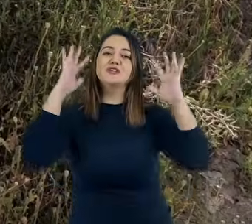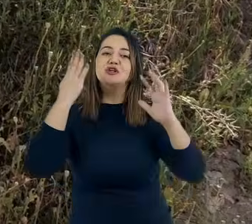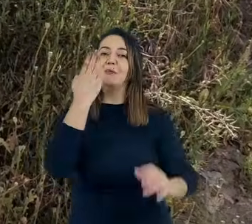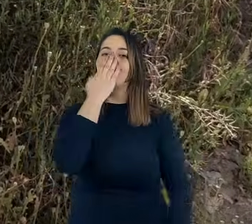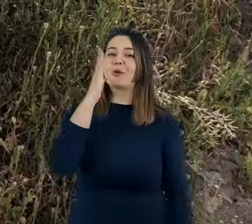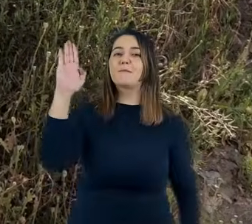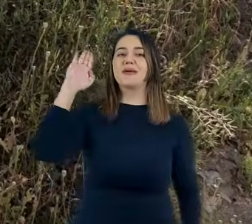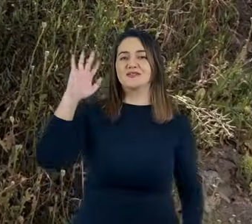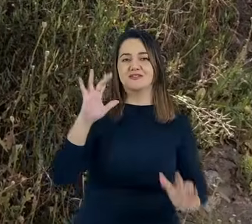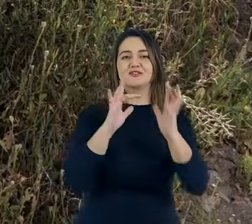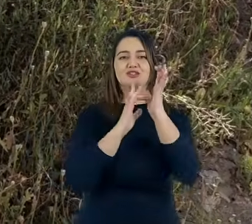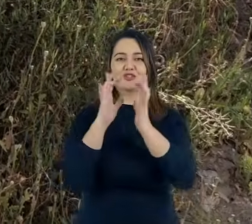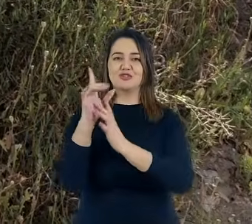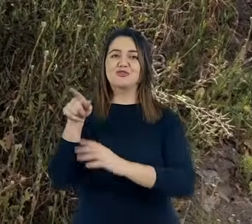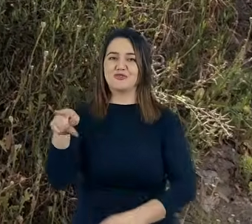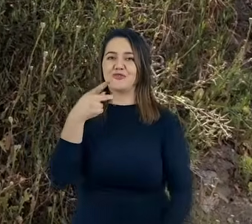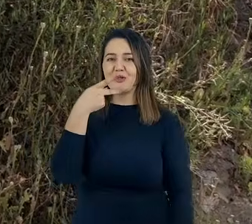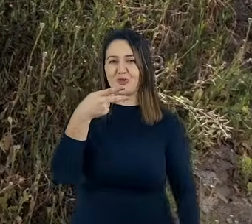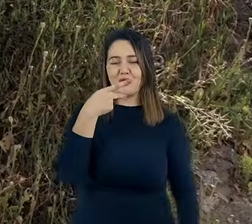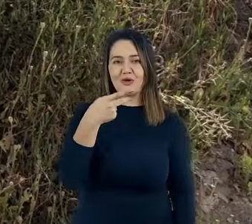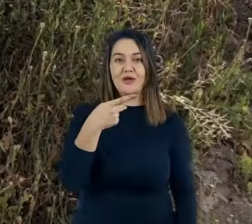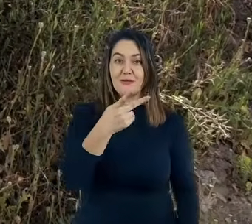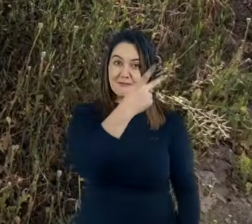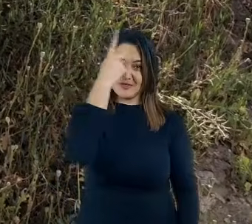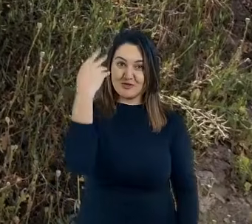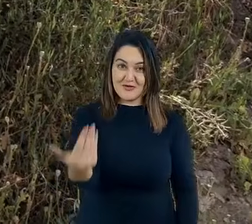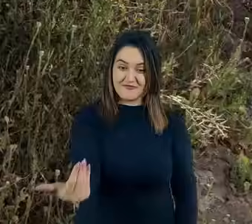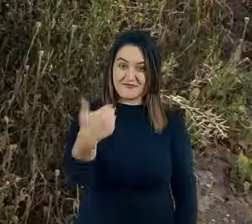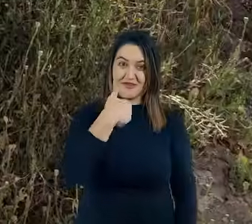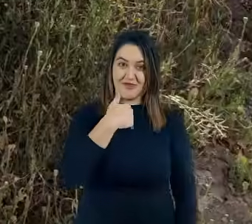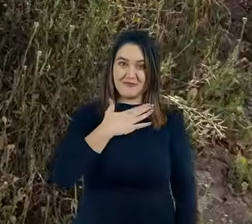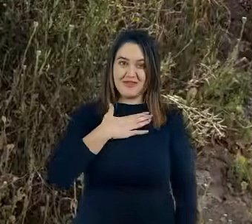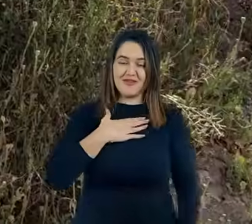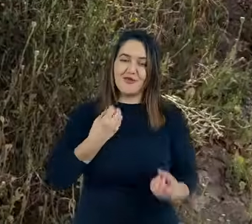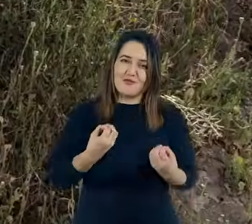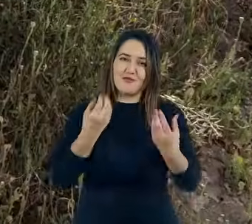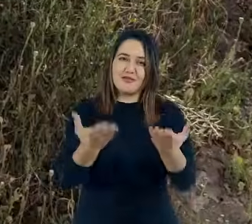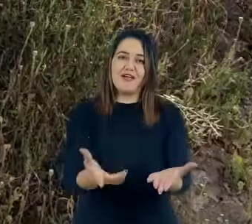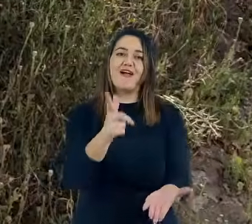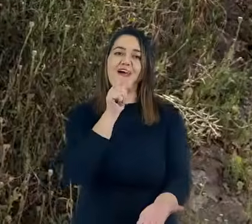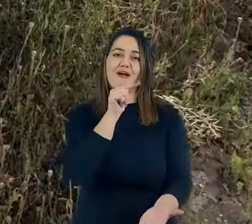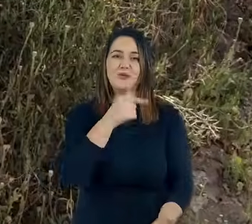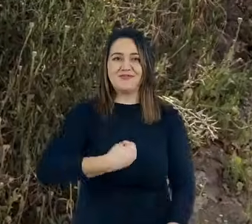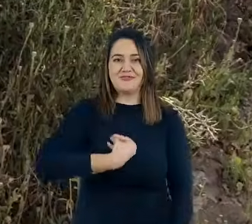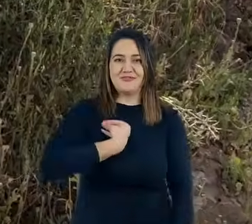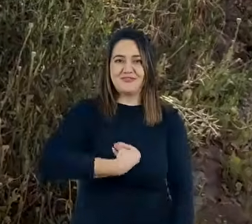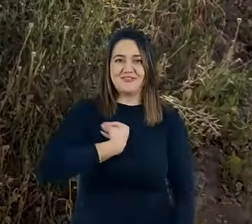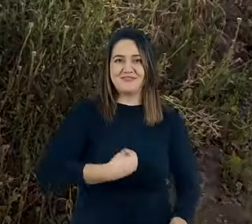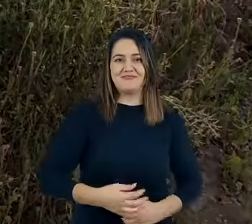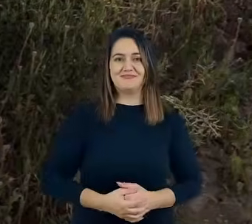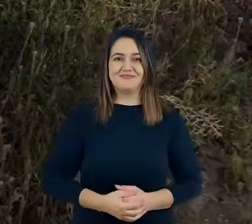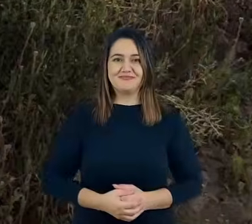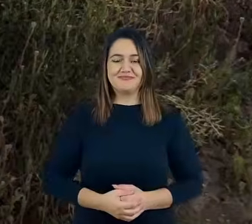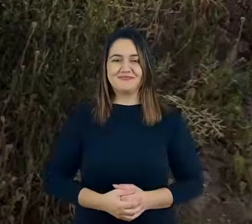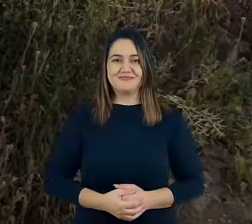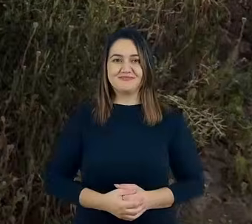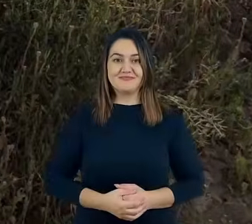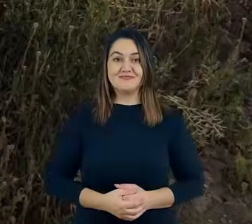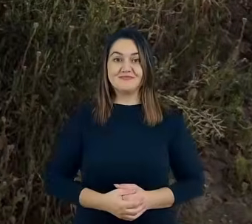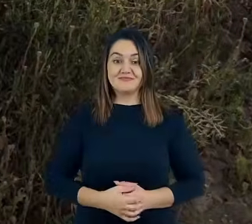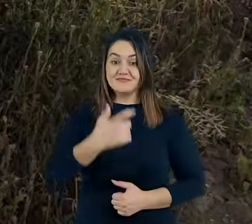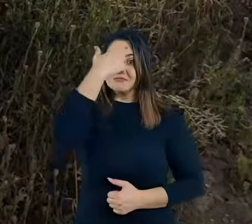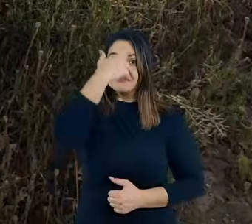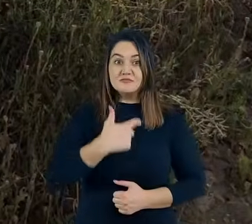a promessa de Cristo. Aquele que vier a mim, eu darei para ele a água da vida. E